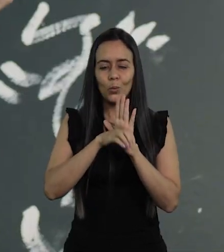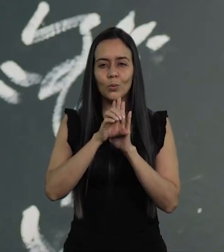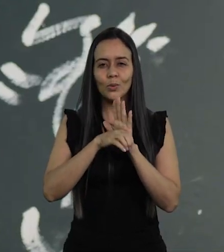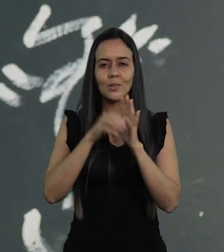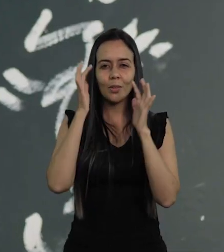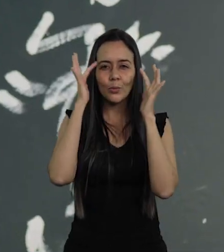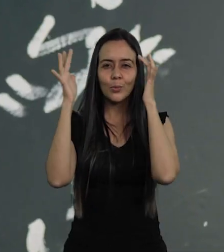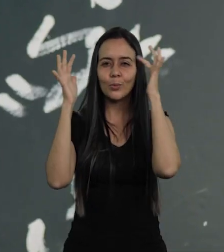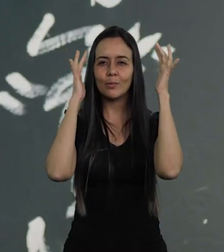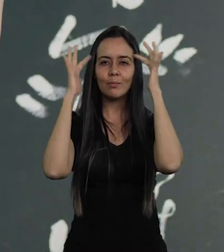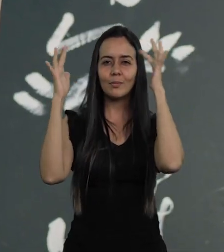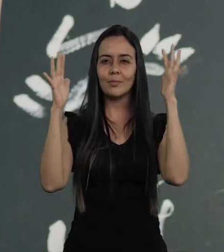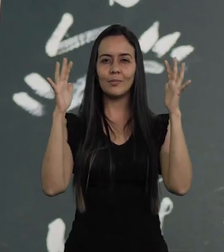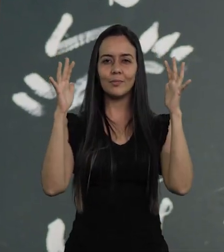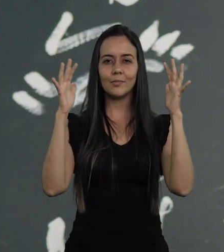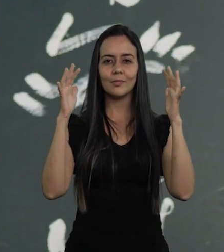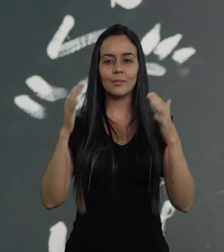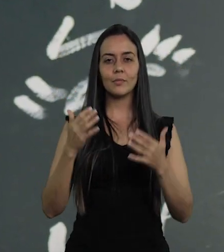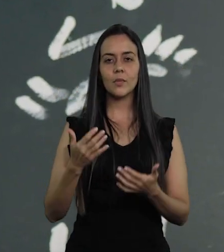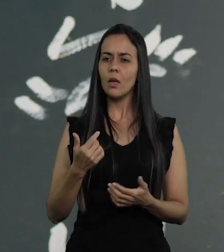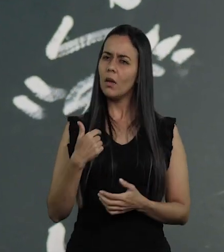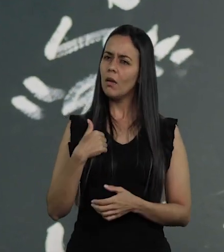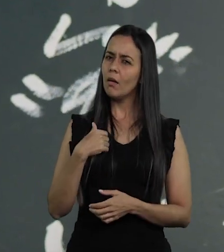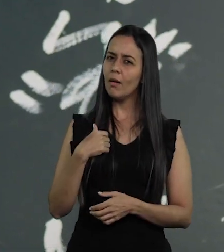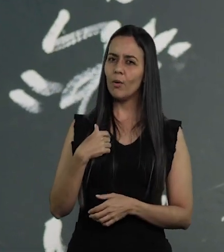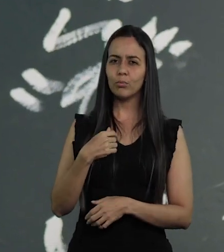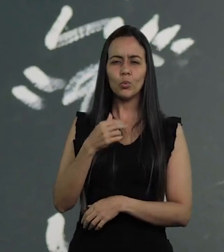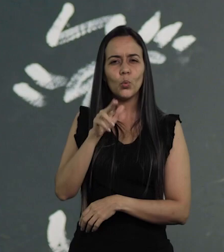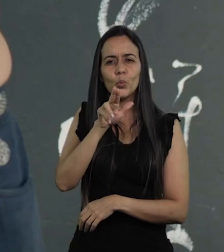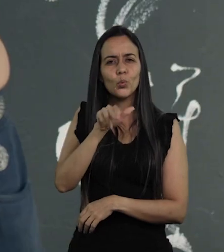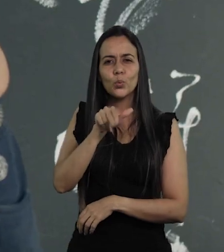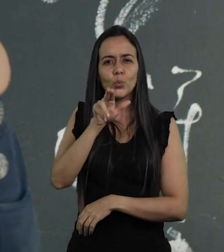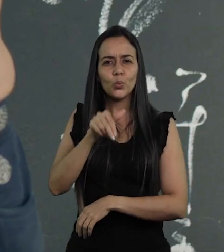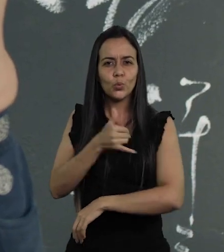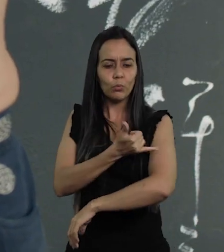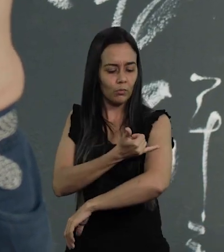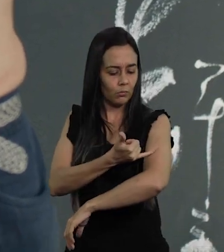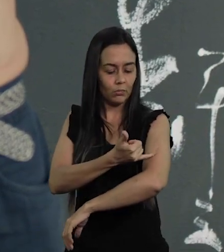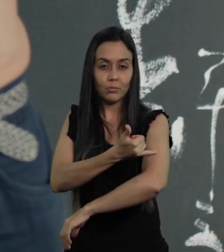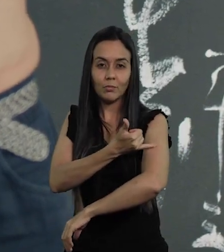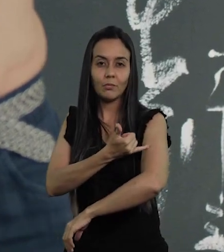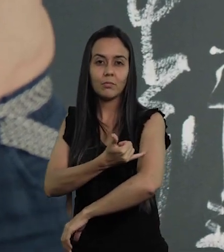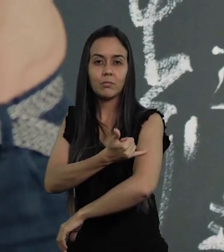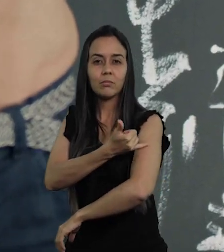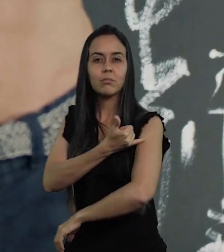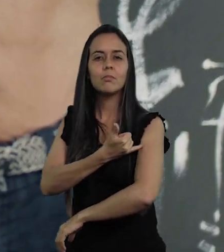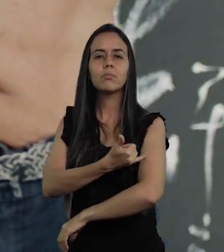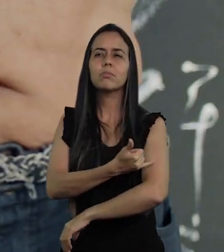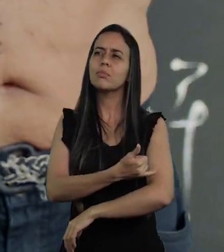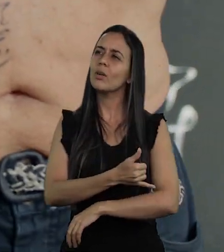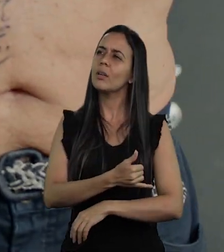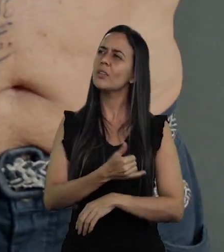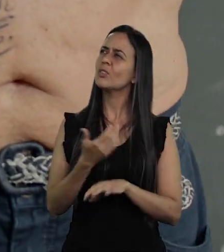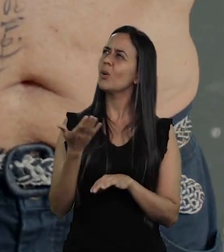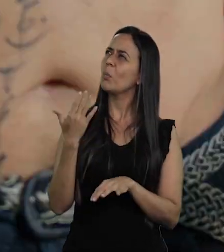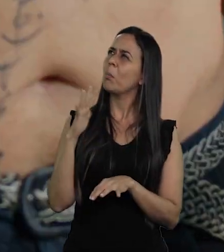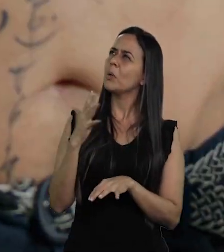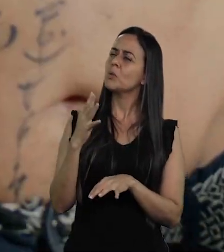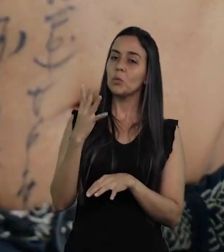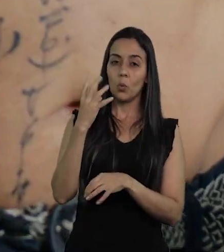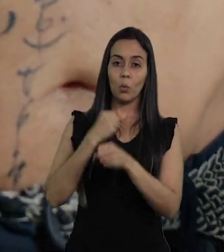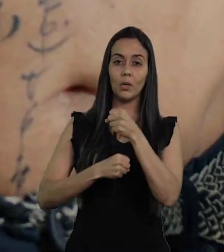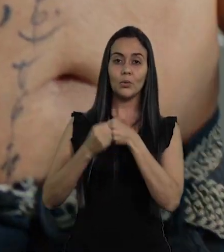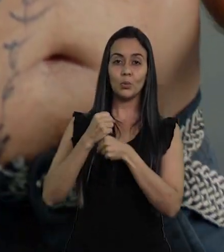Só abrindo um parênteses, eu nunca tive tatuagem, né, Cata? Você sabe disso. E a primeira tatuagem eu fiz há 4 anos